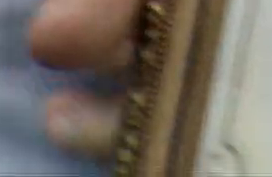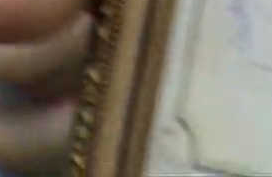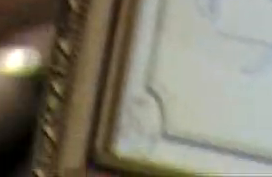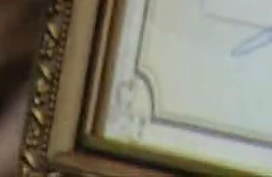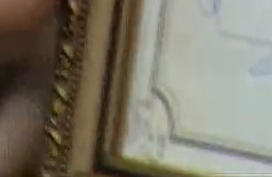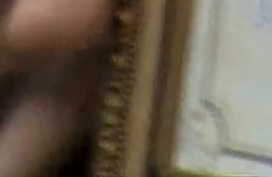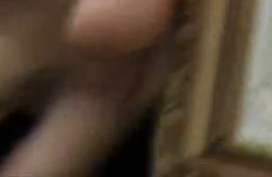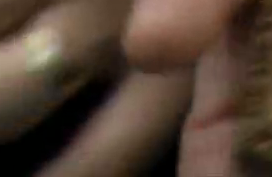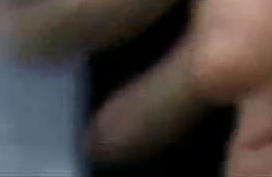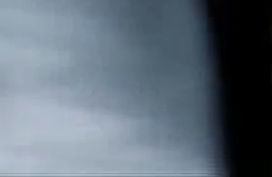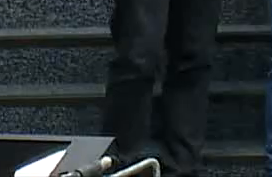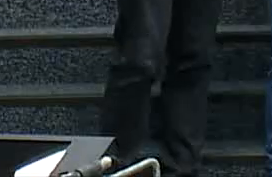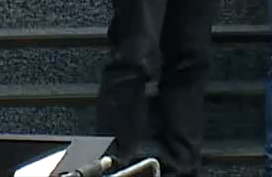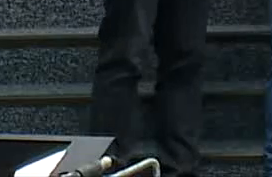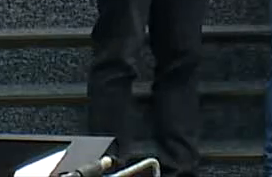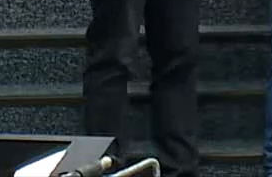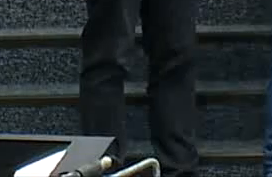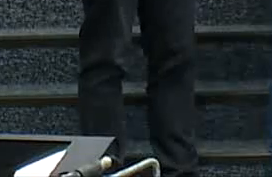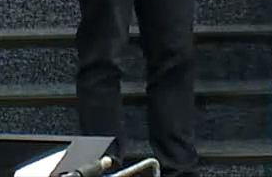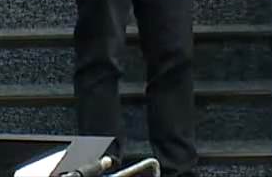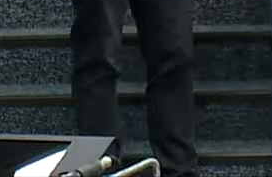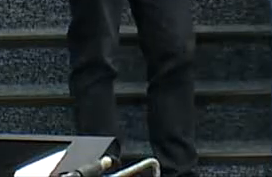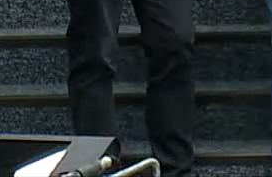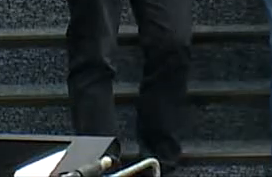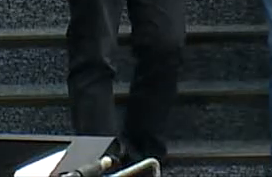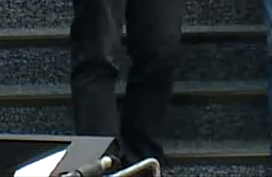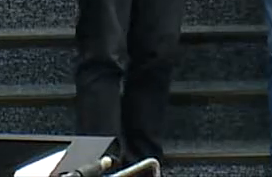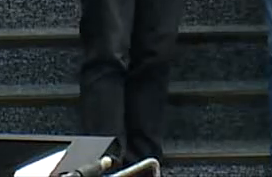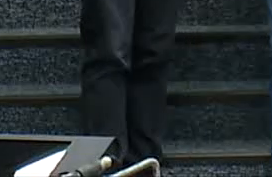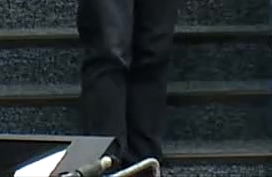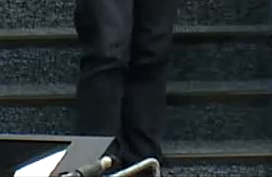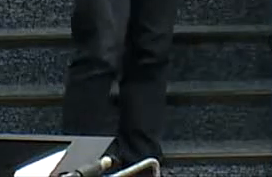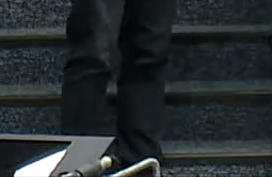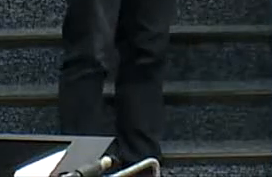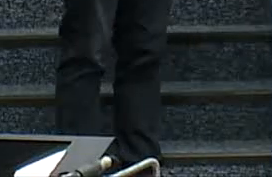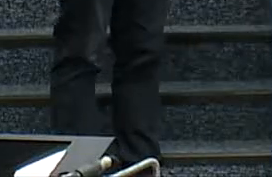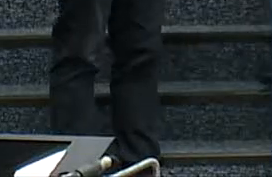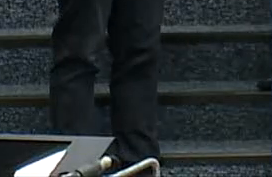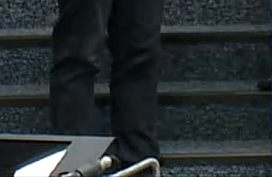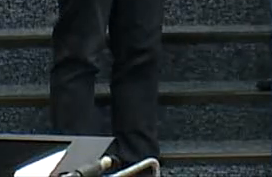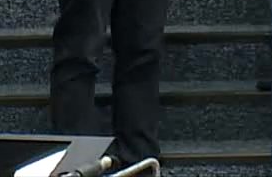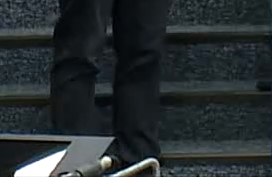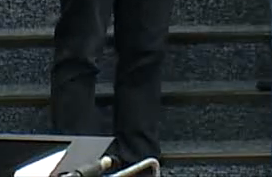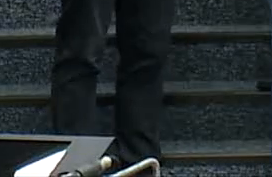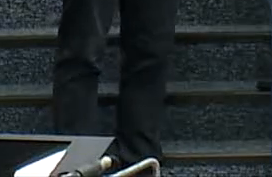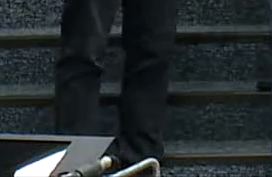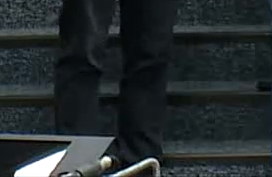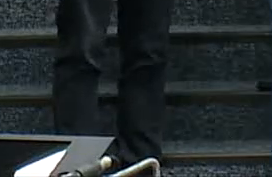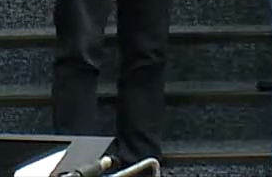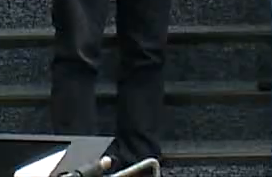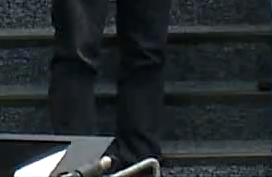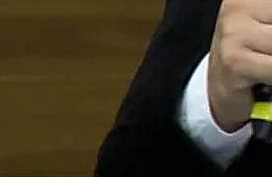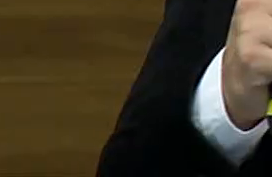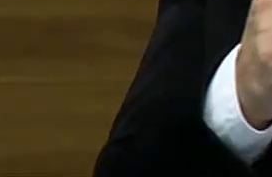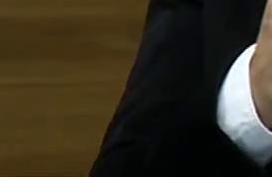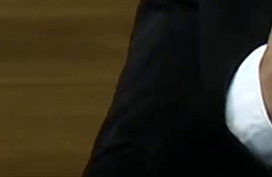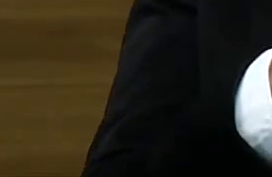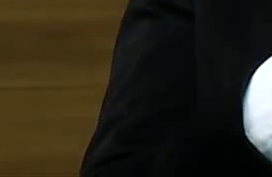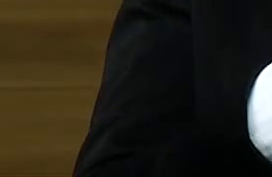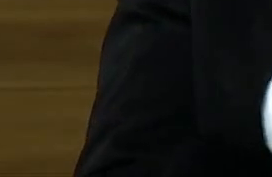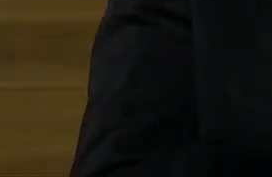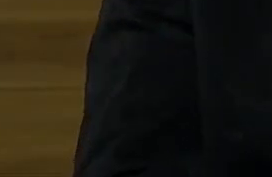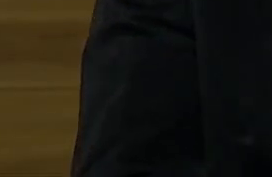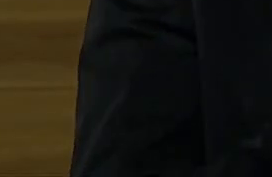eh gostaria também Presidente aproveitar Rodrigo você sabe do carinho que tem por vossa excelência Nós criamos aqui um